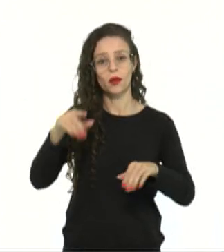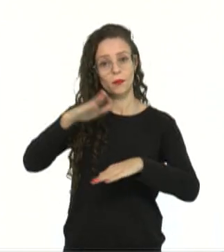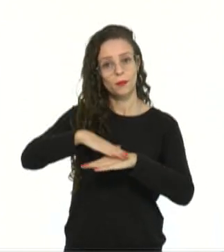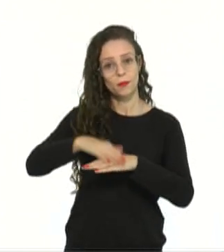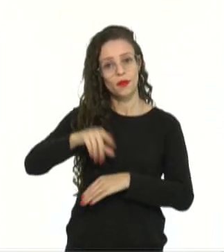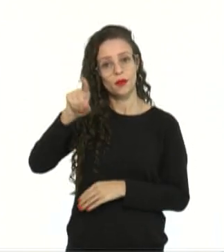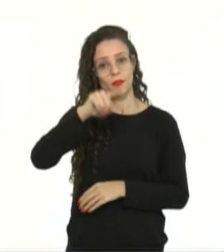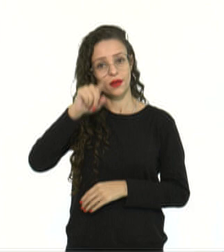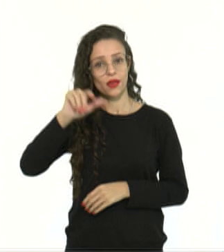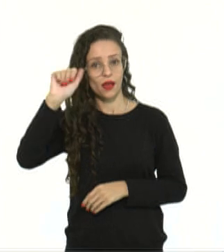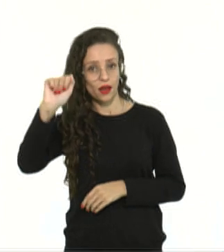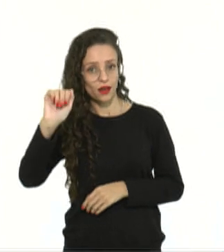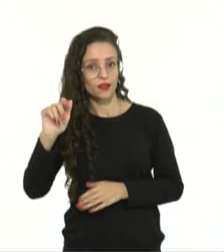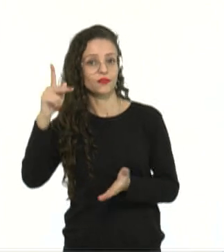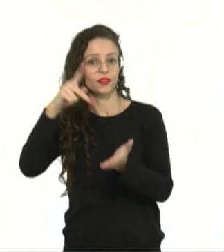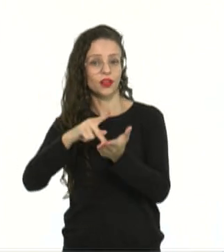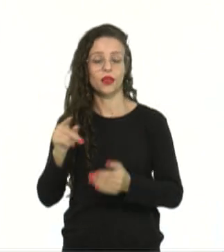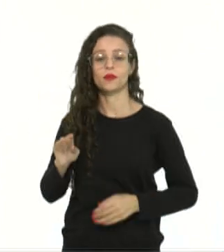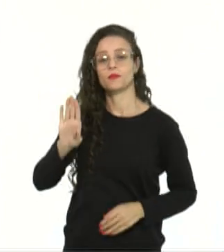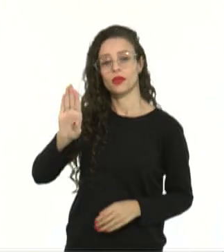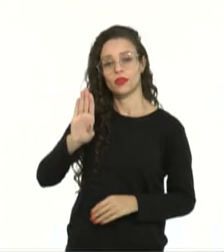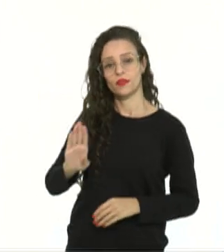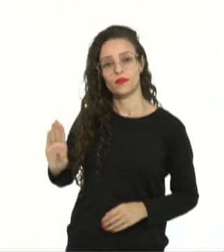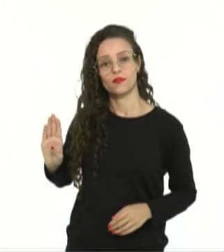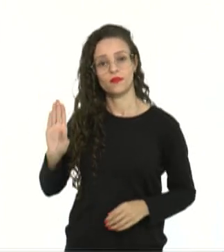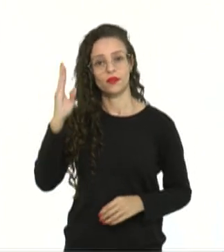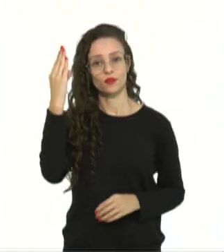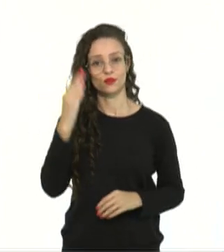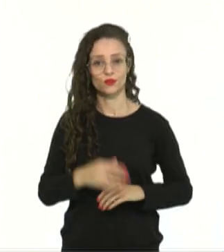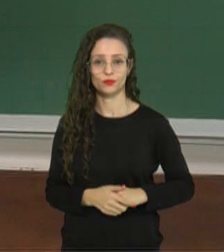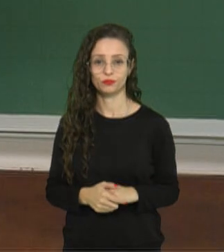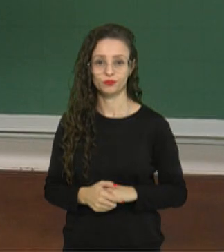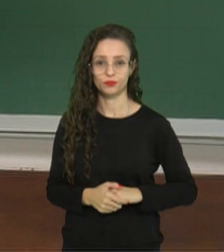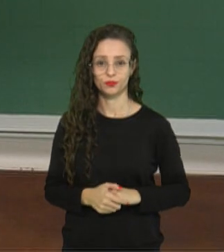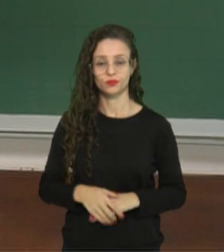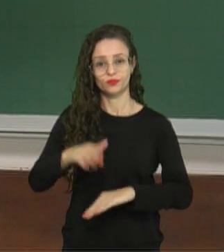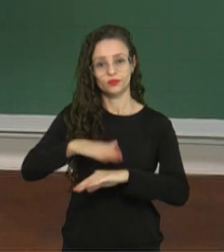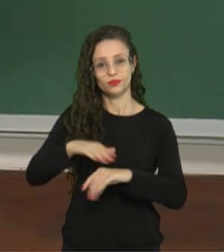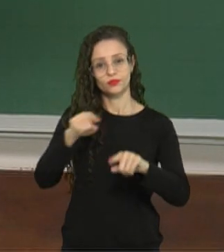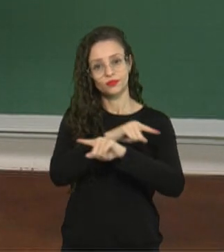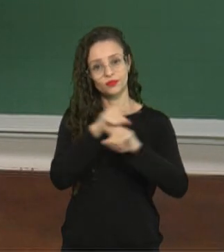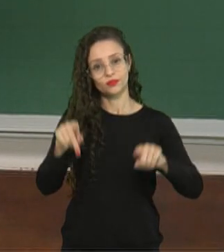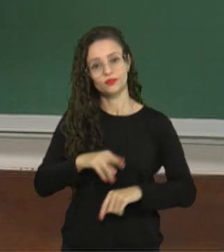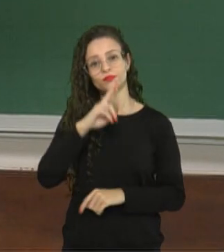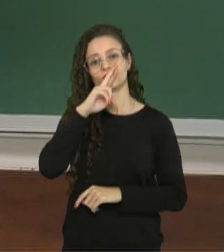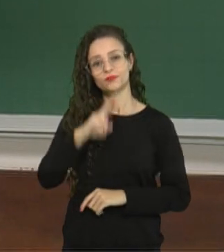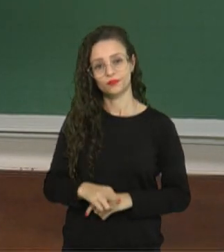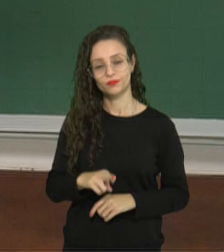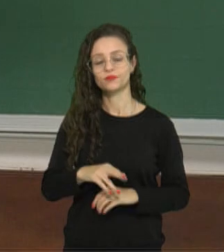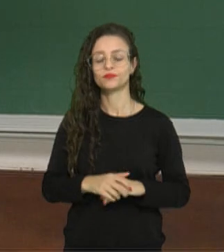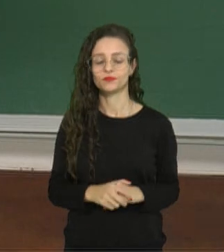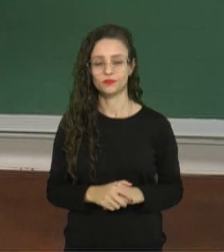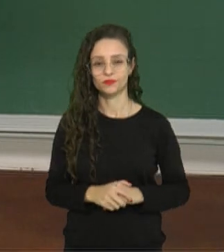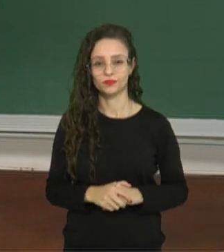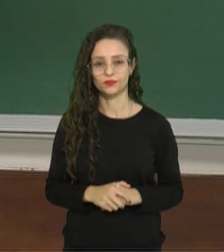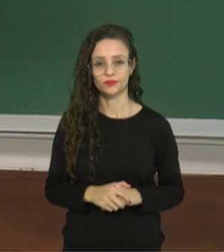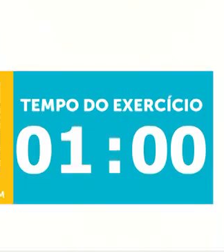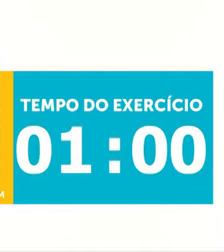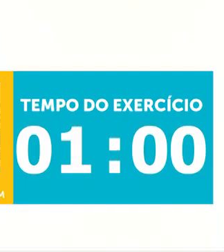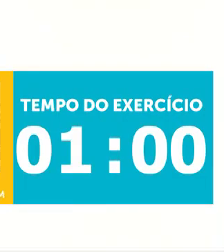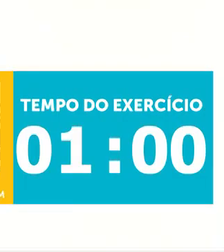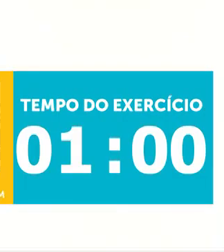alternativa é verdadeira, B se a alternativa é falsa. Um tempo lá para você pensar e marcar a alternativa